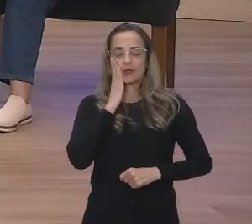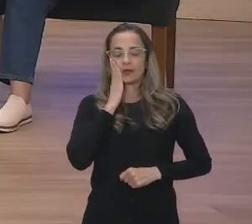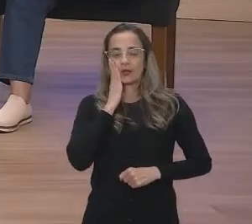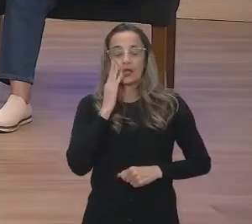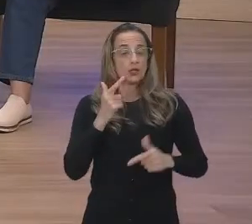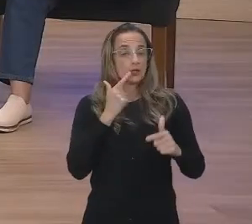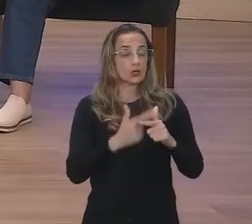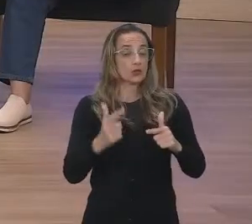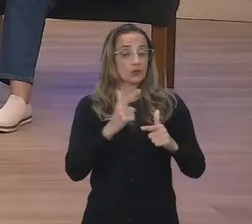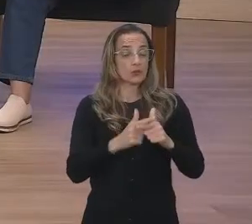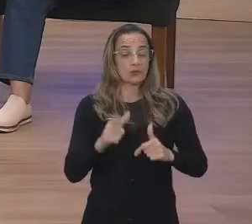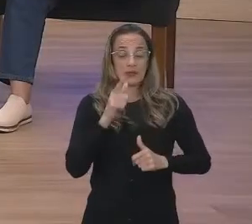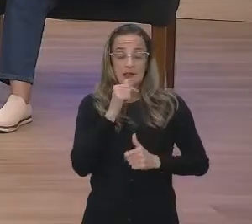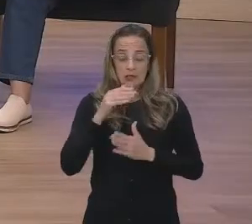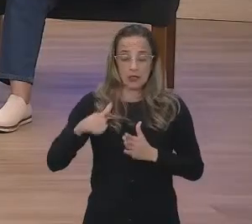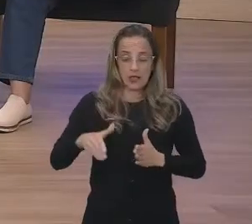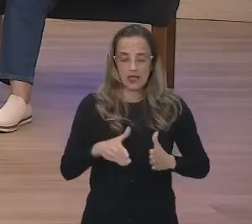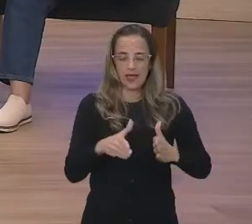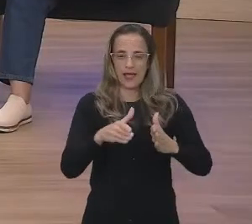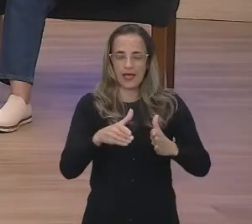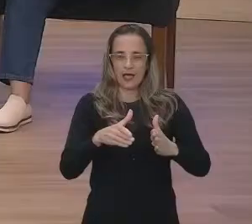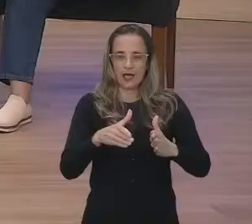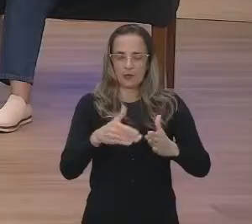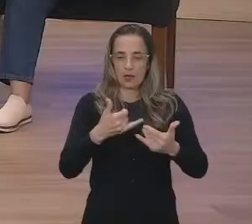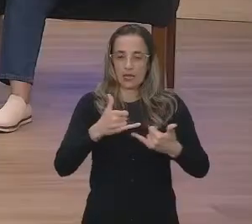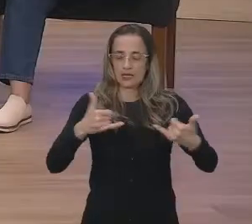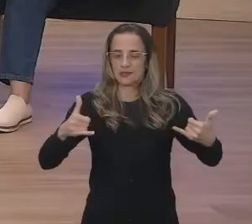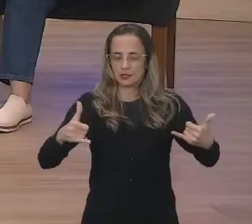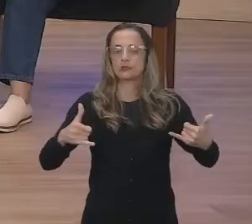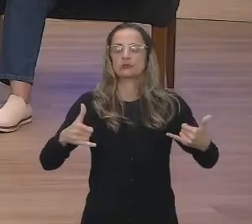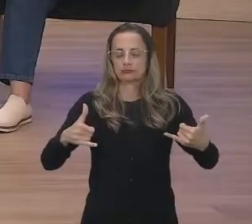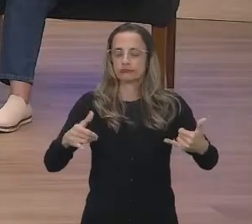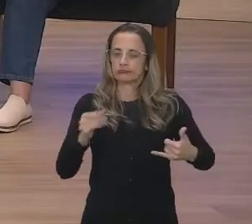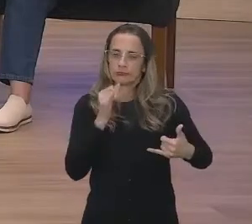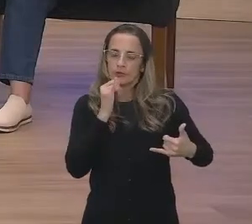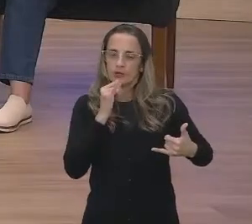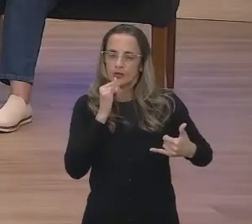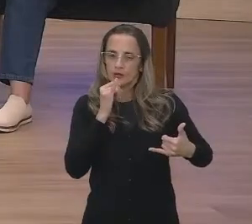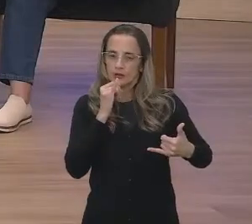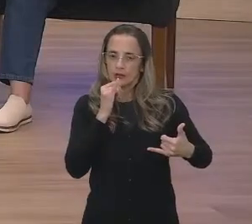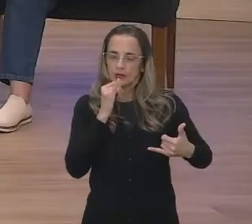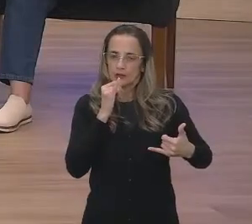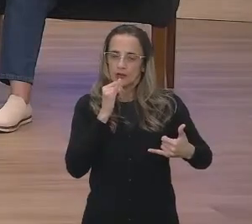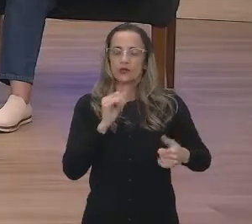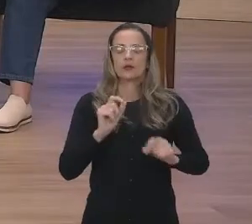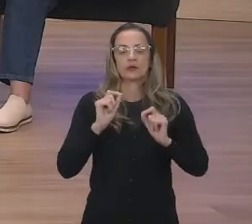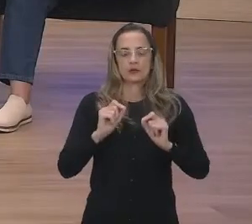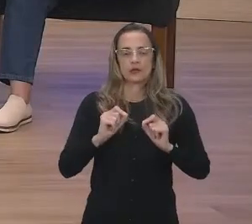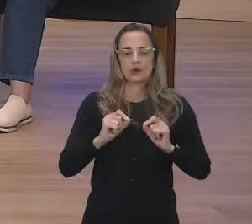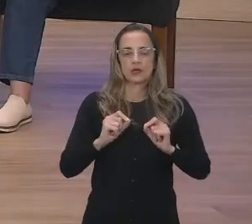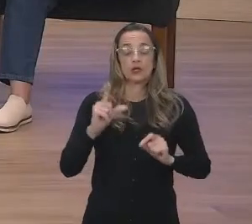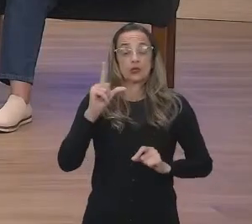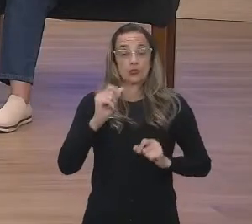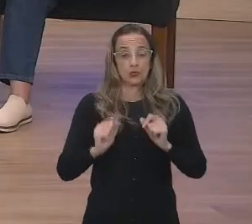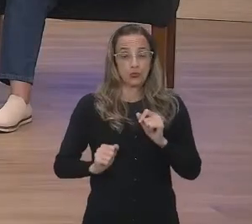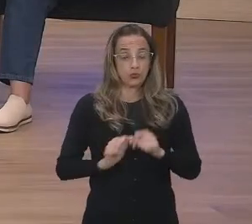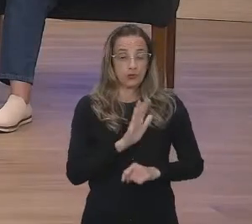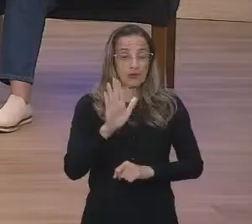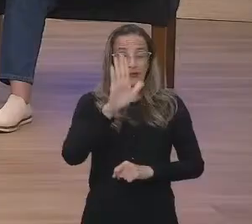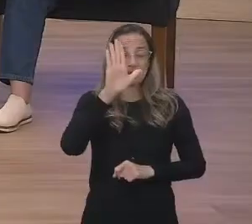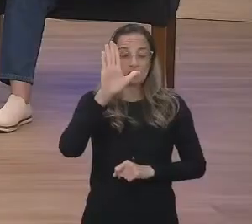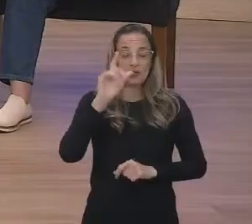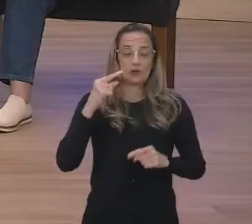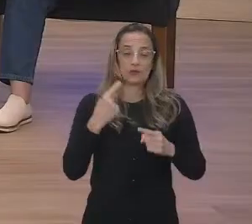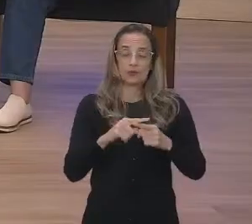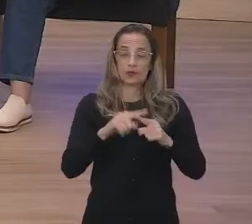hídricas vão dar recorrência à energia, por exemplo, alta, né? Um gasto energético maior por conta das